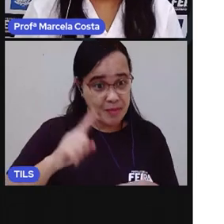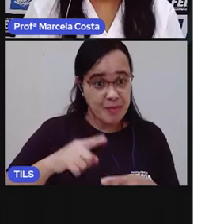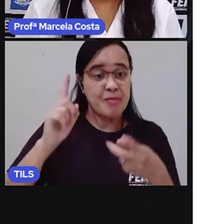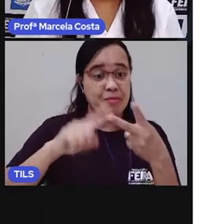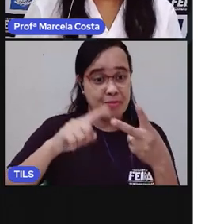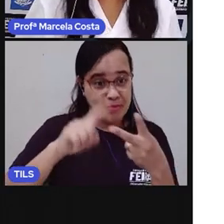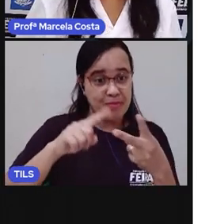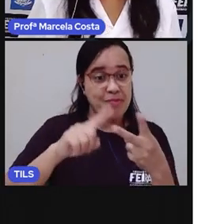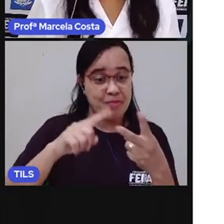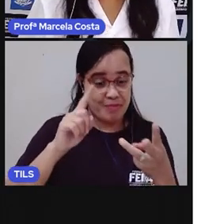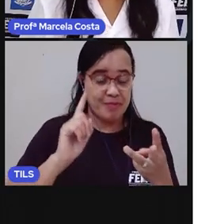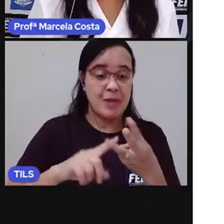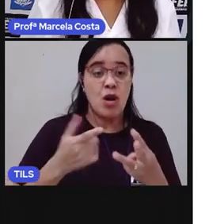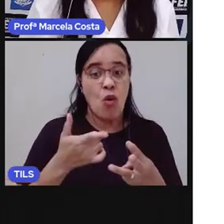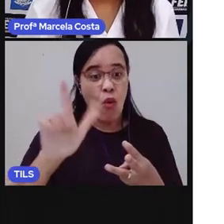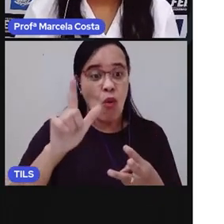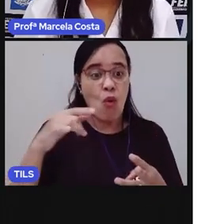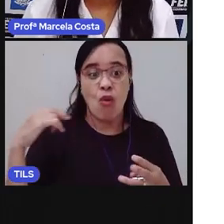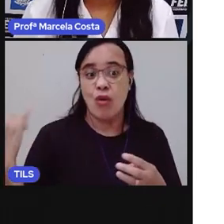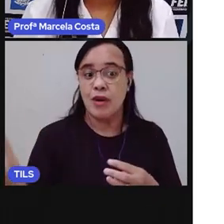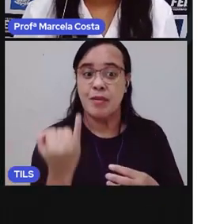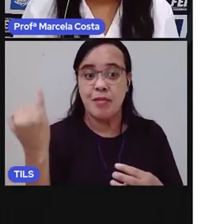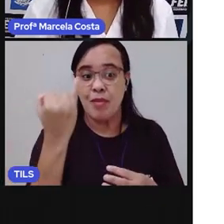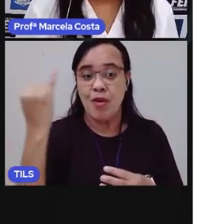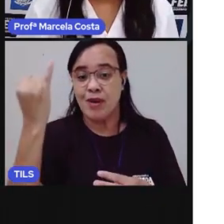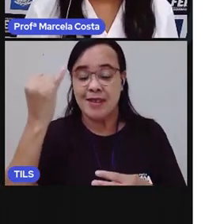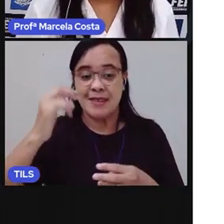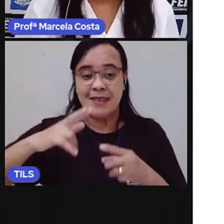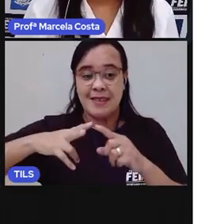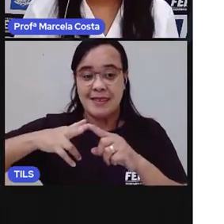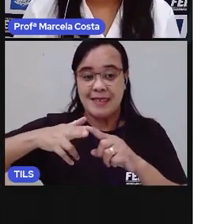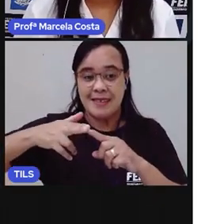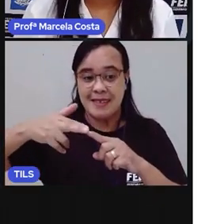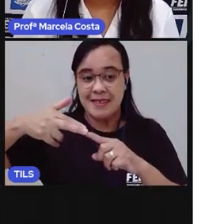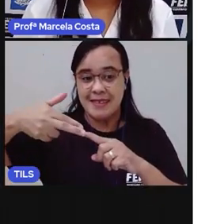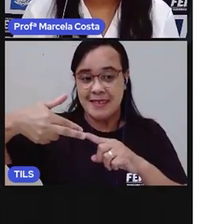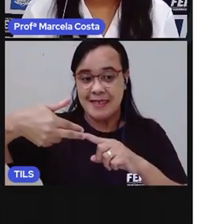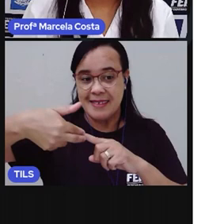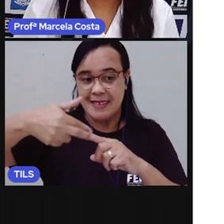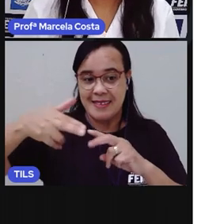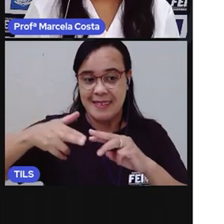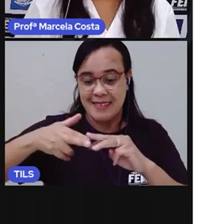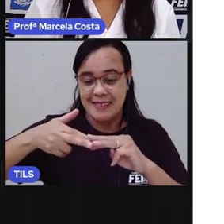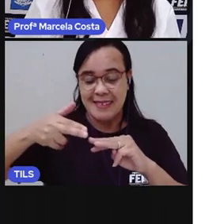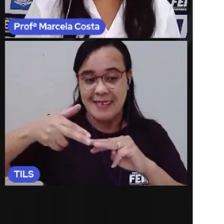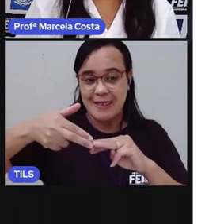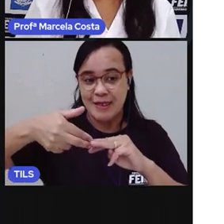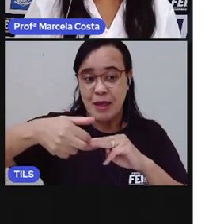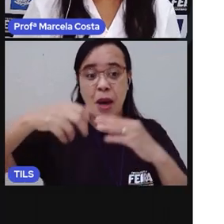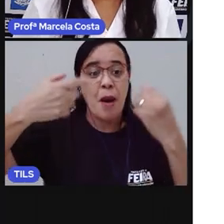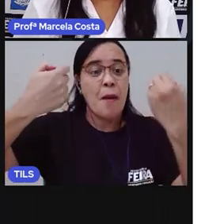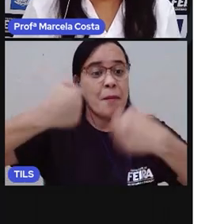importante também é o cortar as unhas deixaram as minhas bem limpinhos